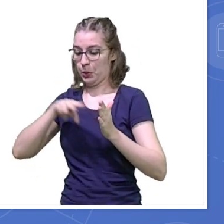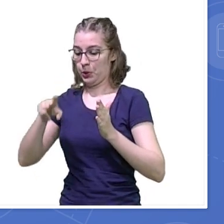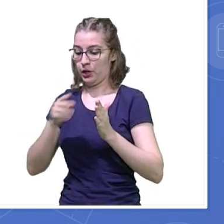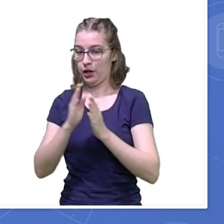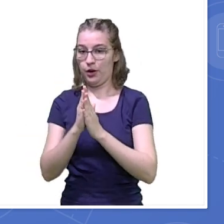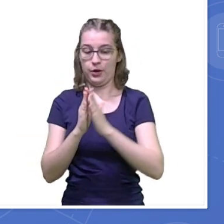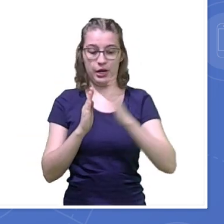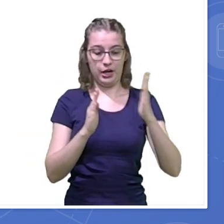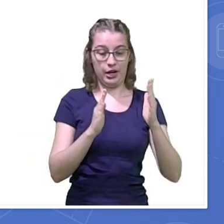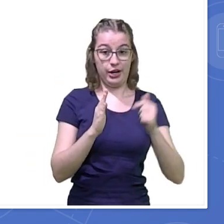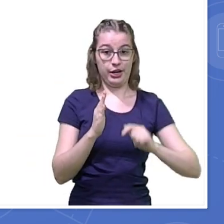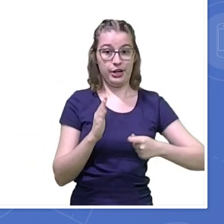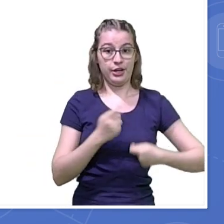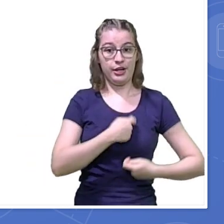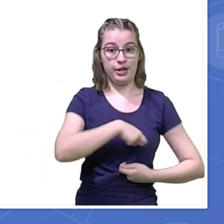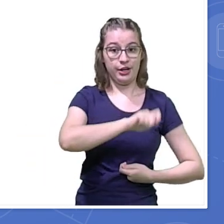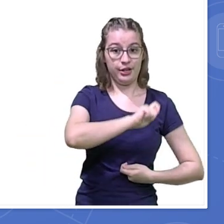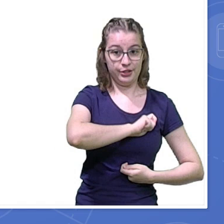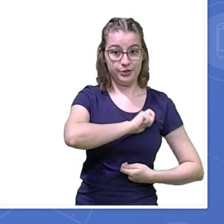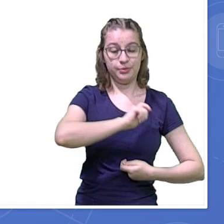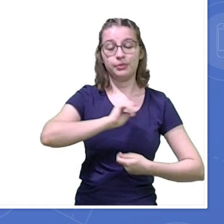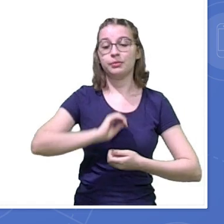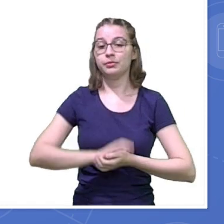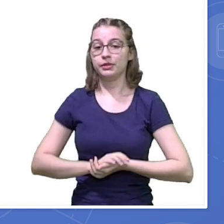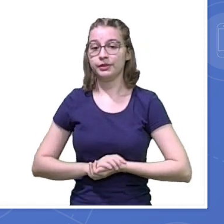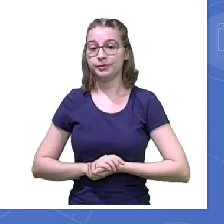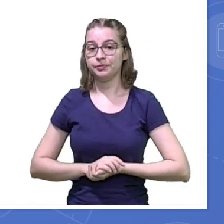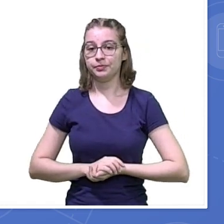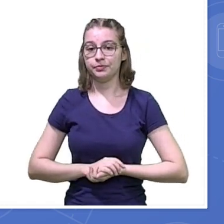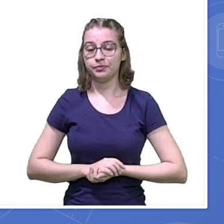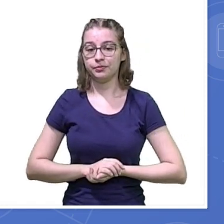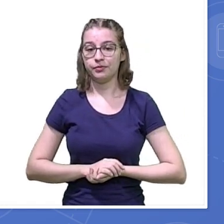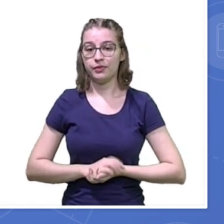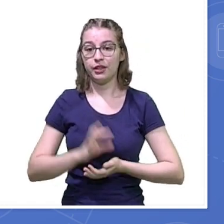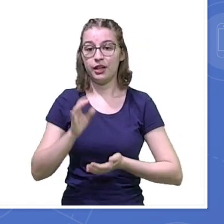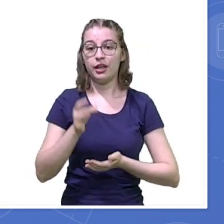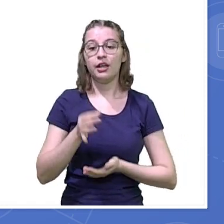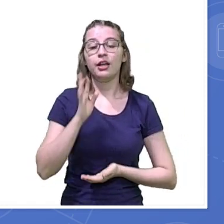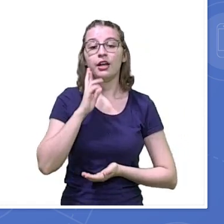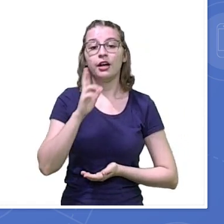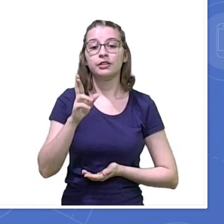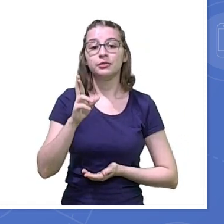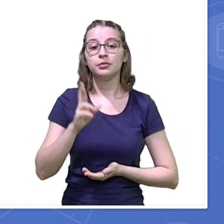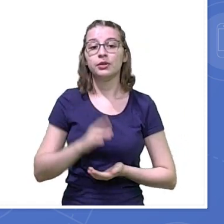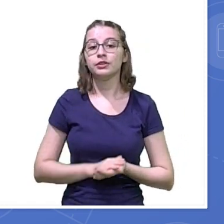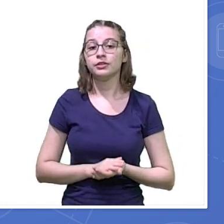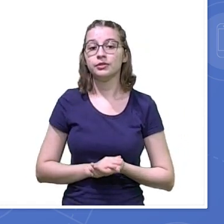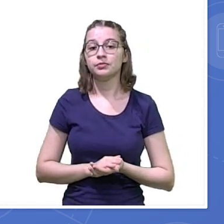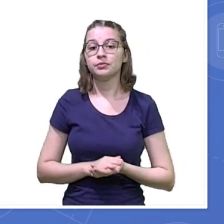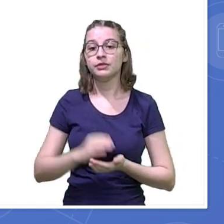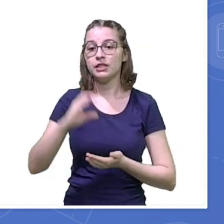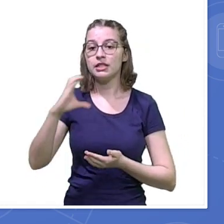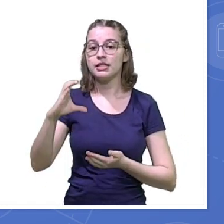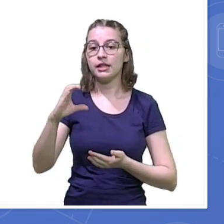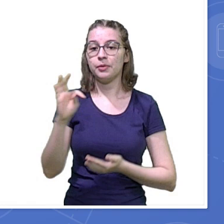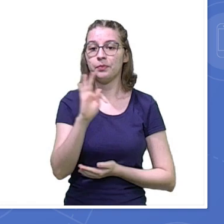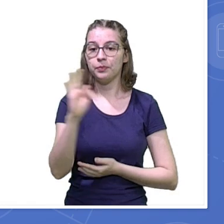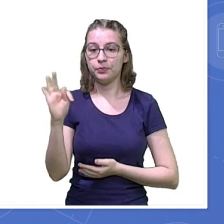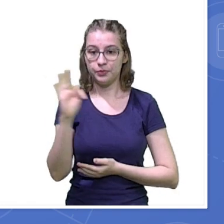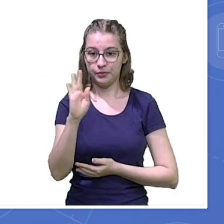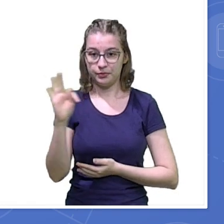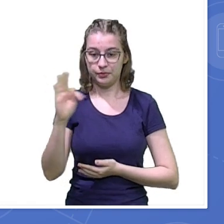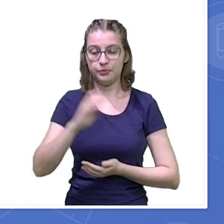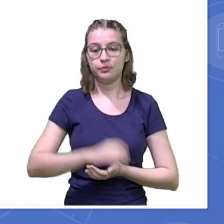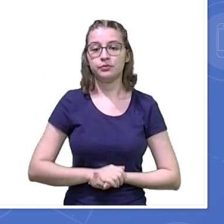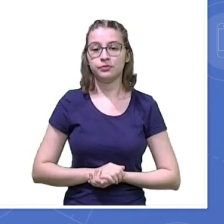era Brasil, né, nessa época aí, a alternativa correta é a alternativa C, né, o Tratado de